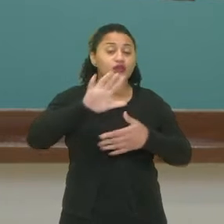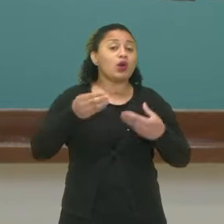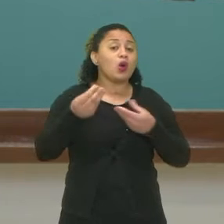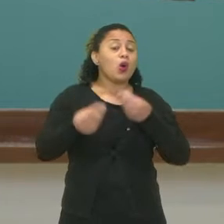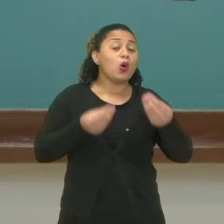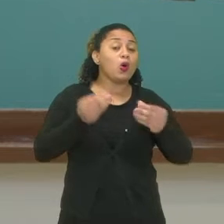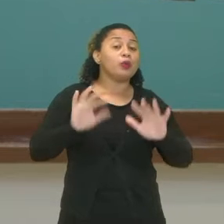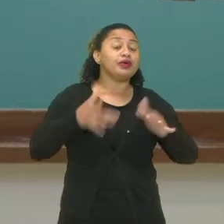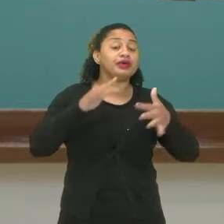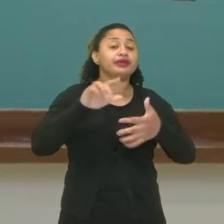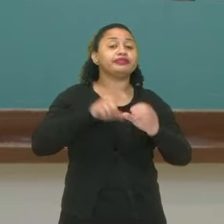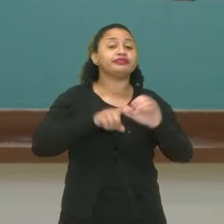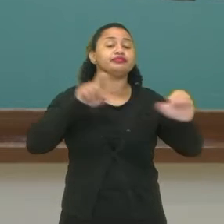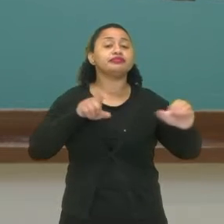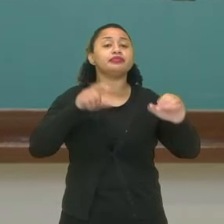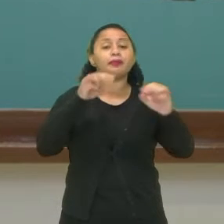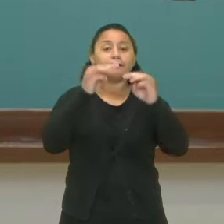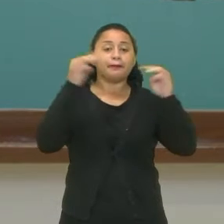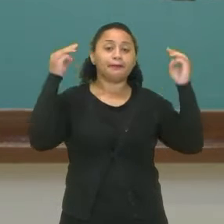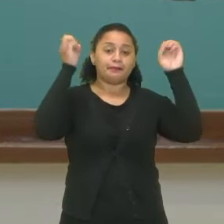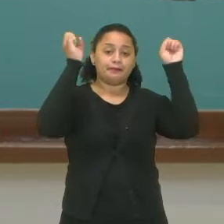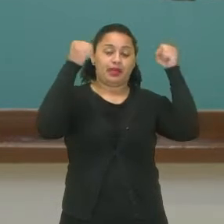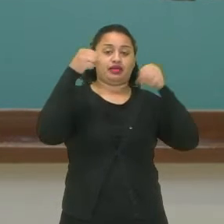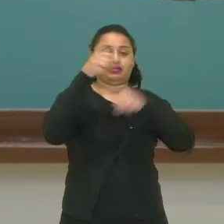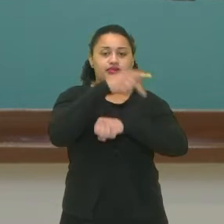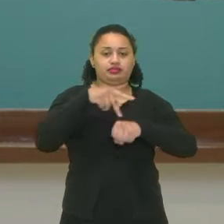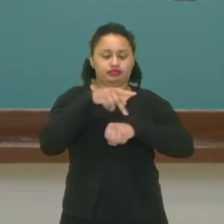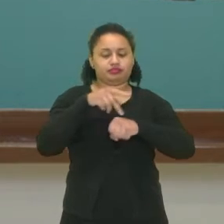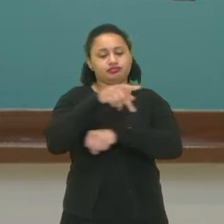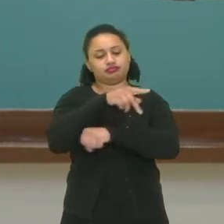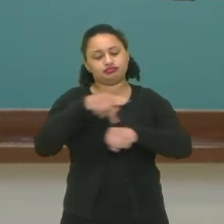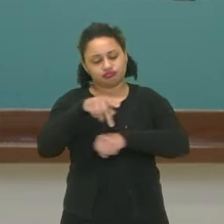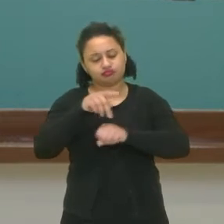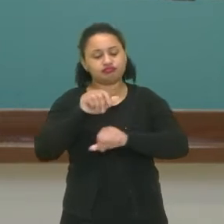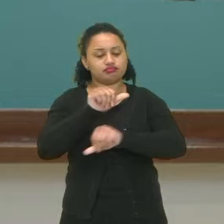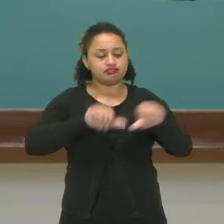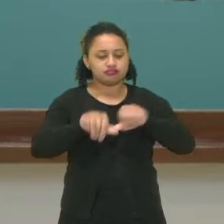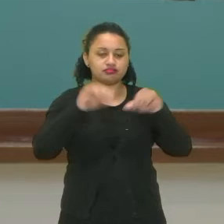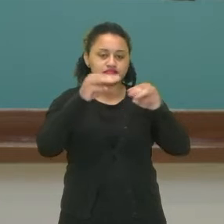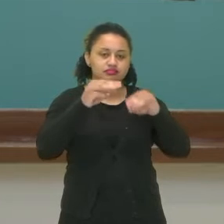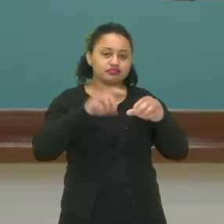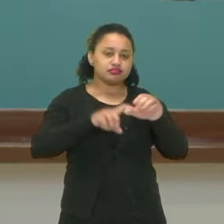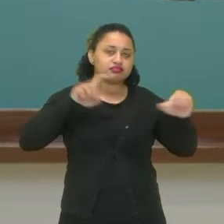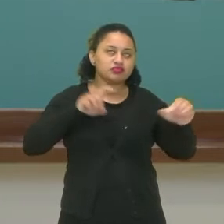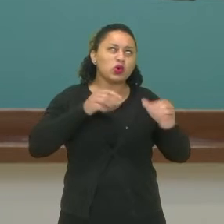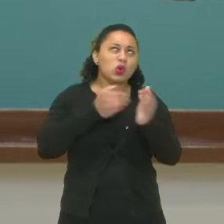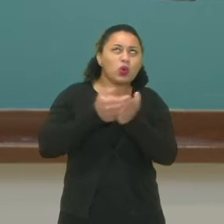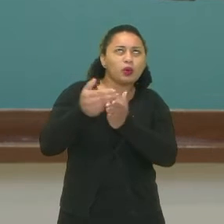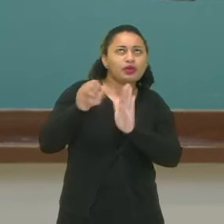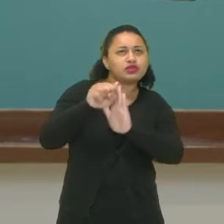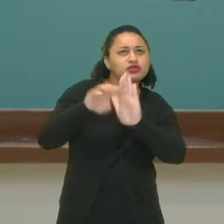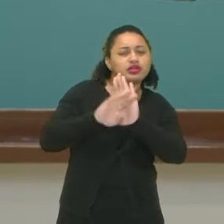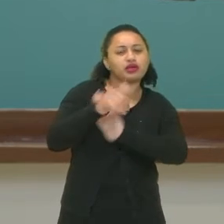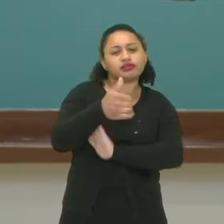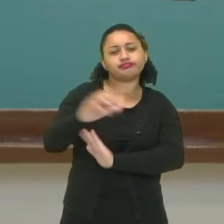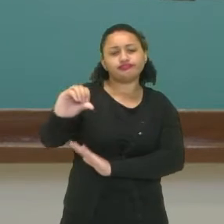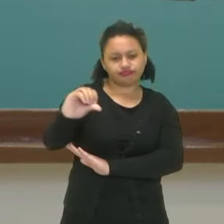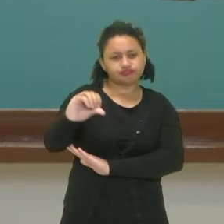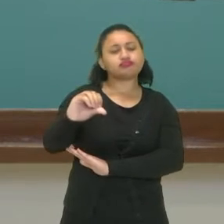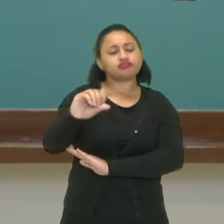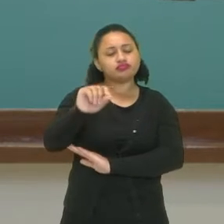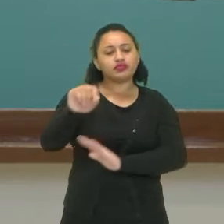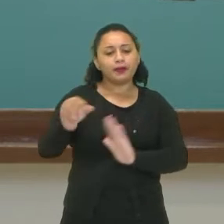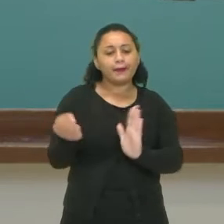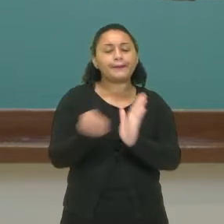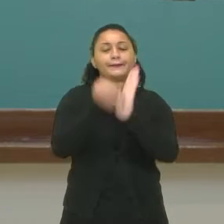do México, né? Esse país que vai se tornar independente aí no início, né, do século XIX, que é